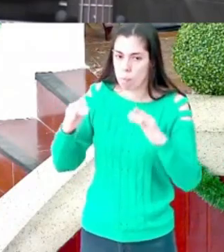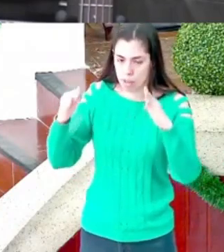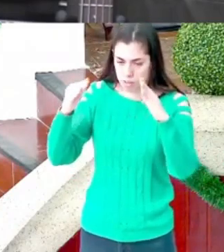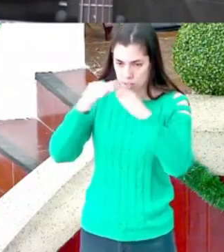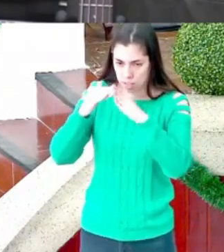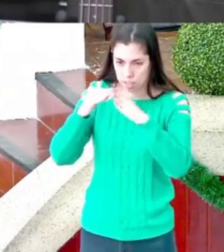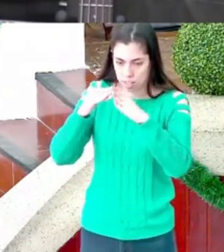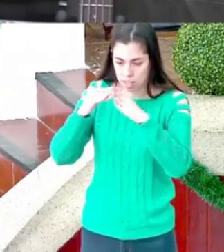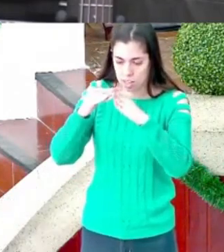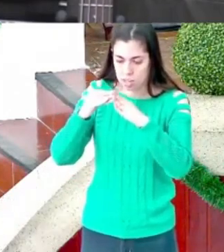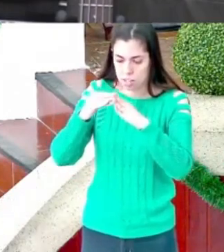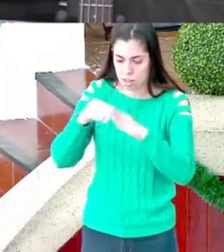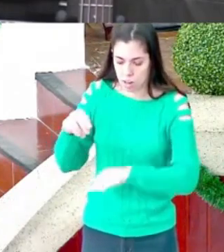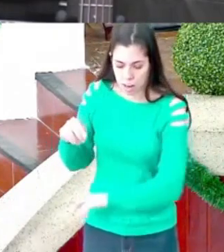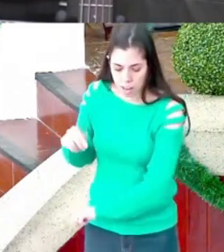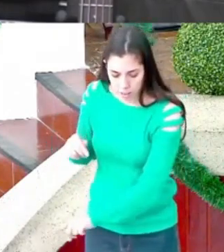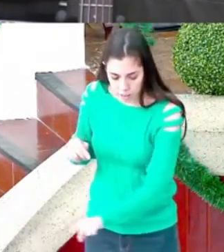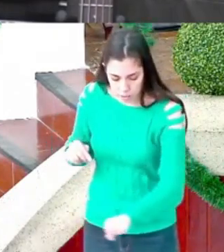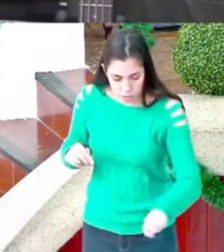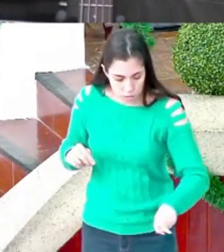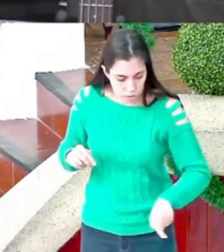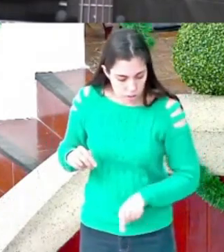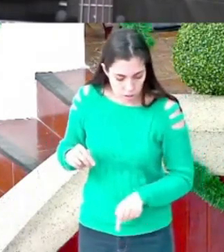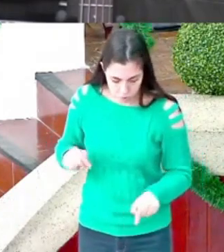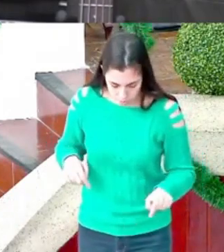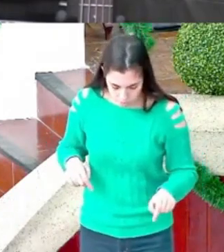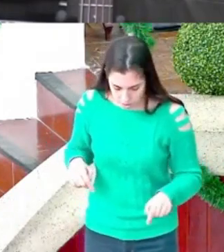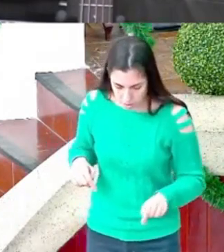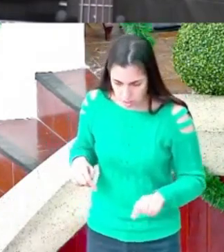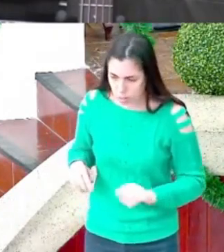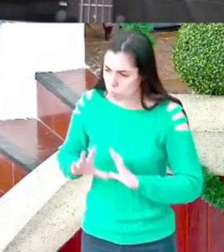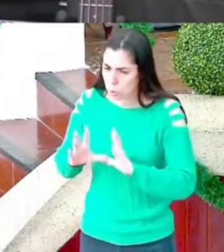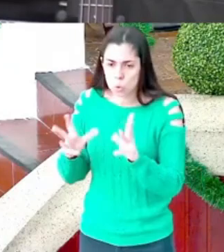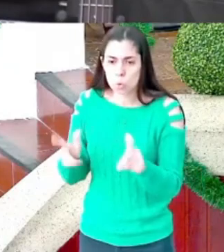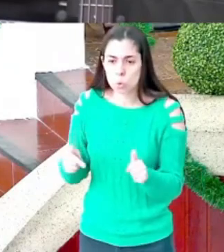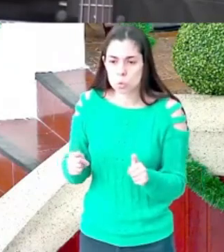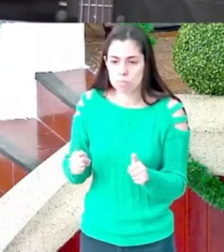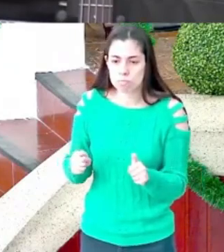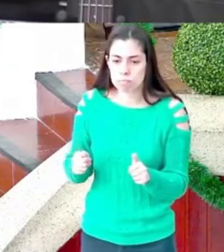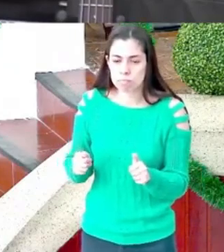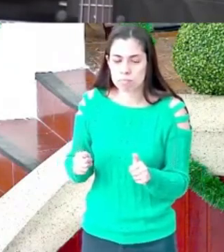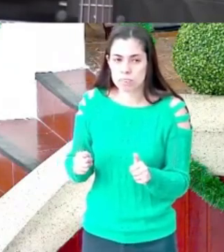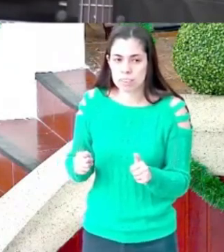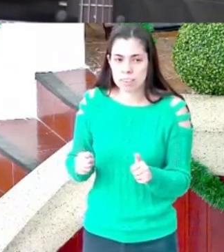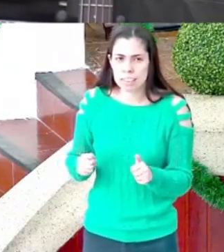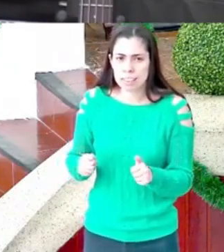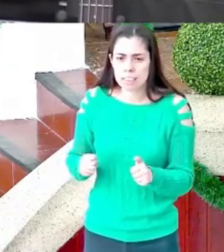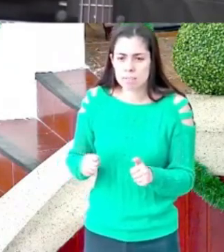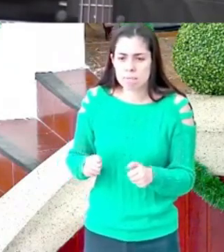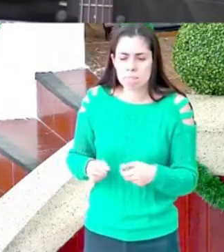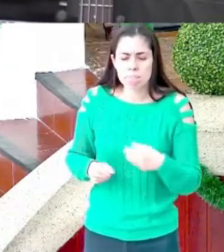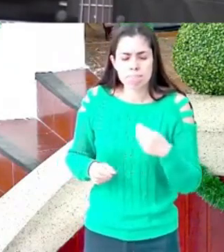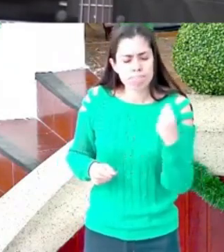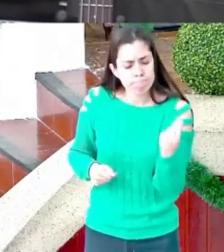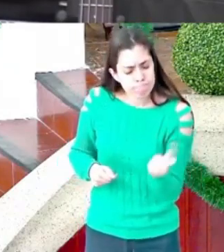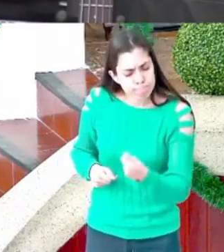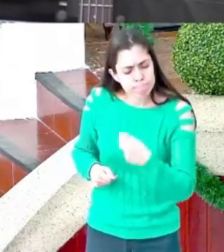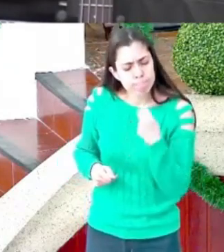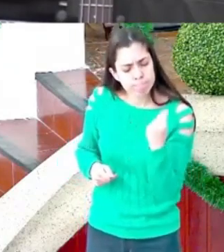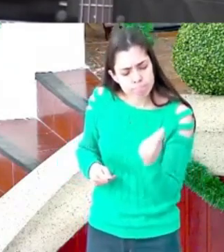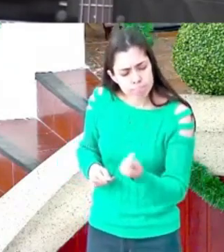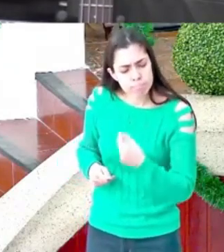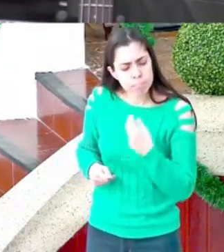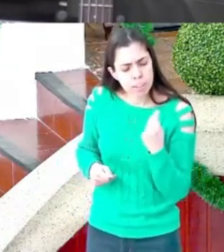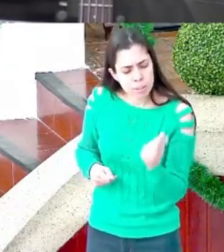presbiterianos zelamos por o registro da nossa história, dos